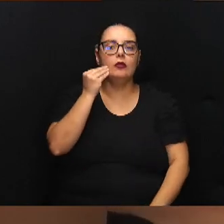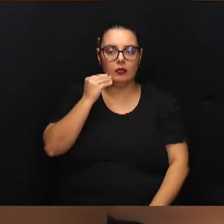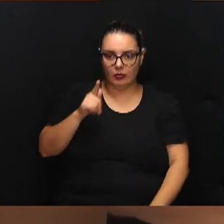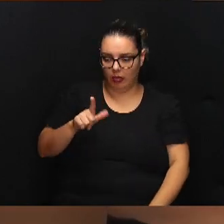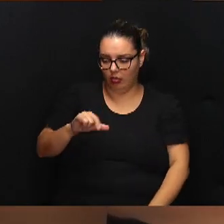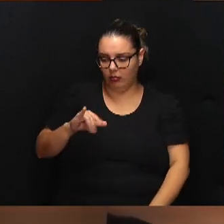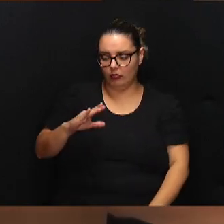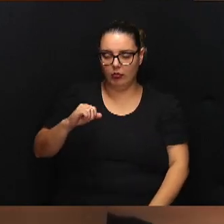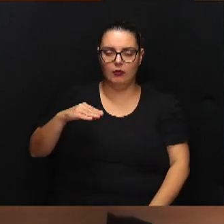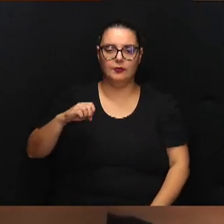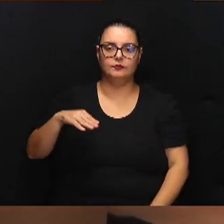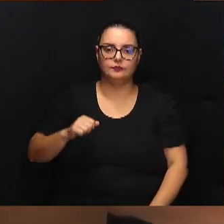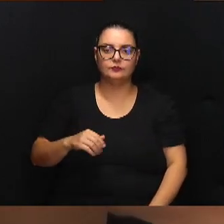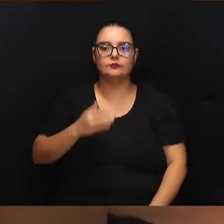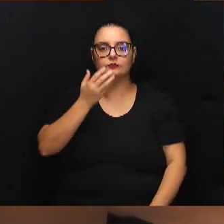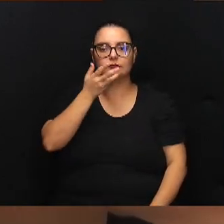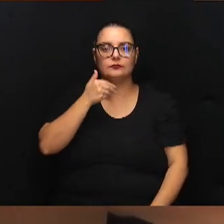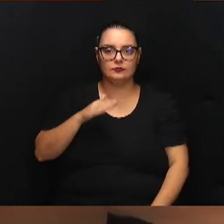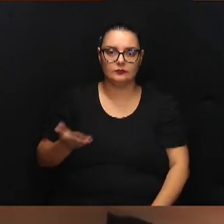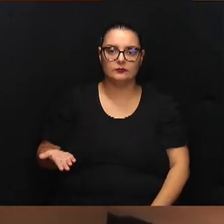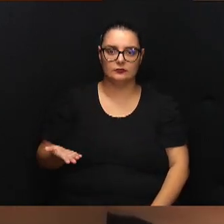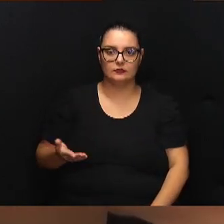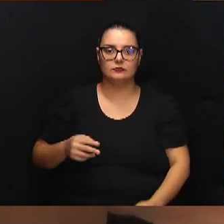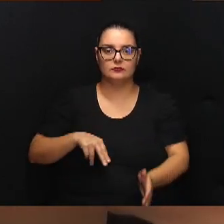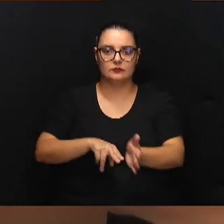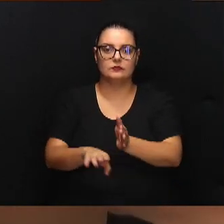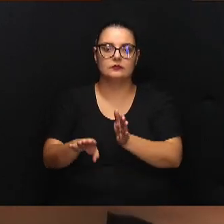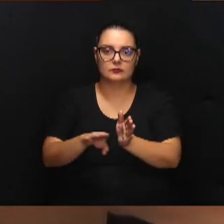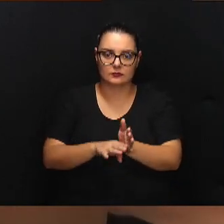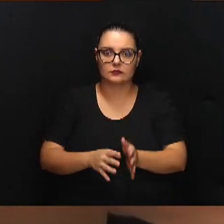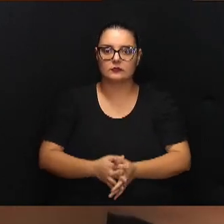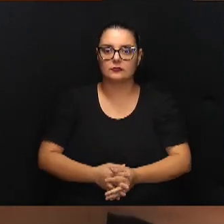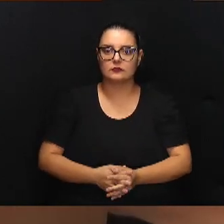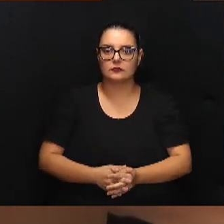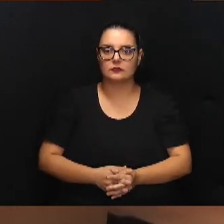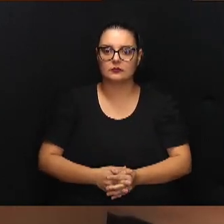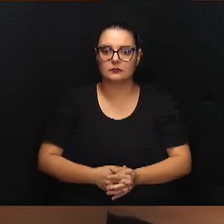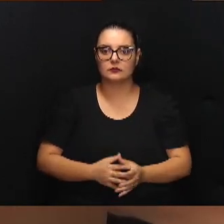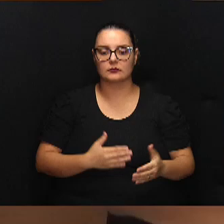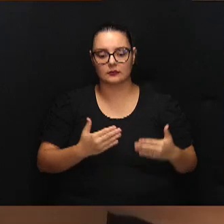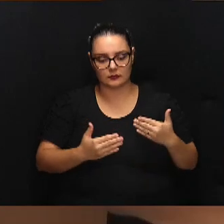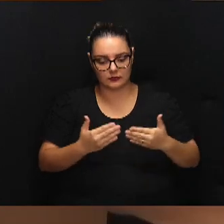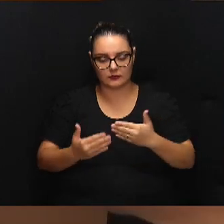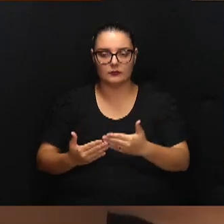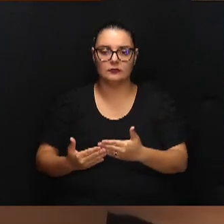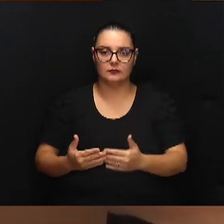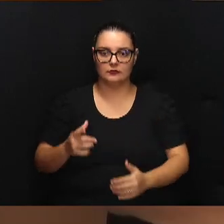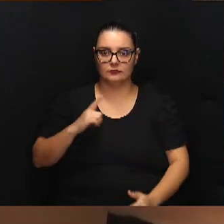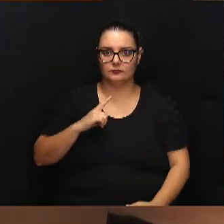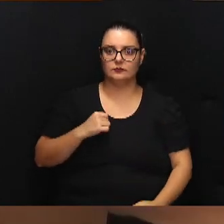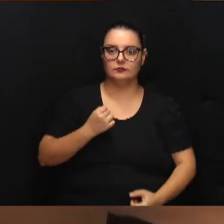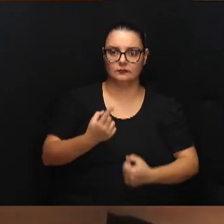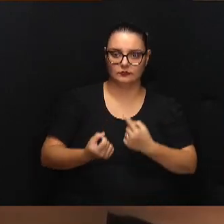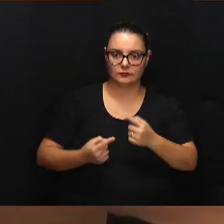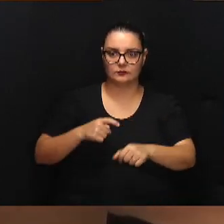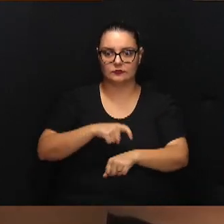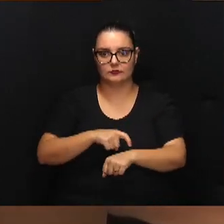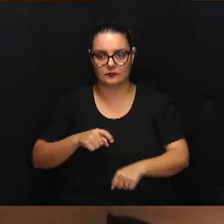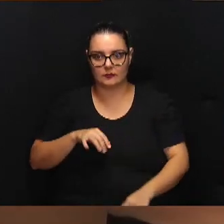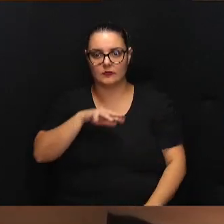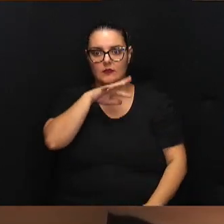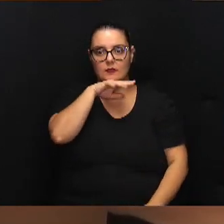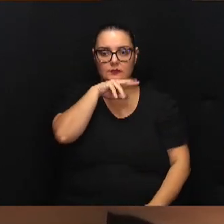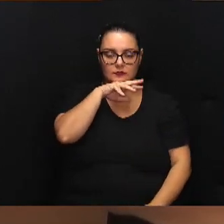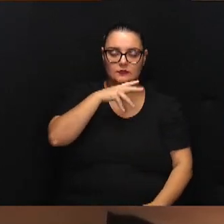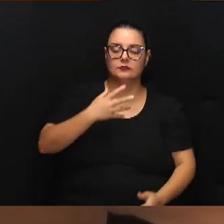nessa criança, né? E aí meu diagnóstico veio. Ao longo de todo esse processo, tive alguns momentos bastante